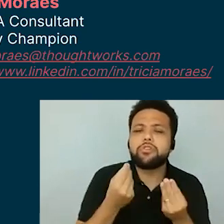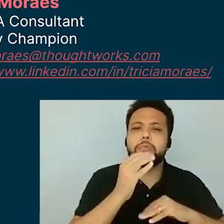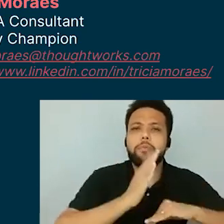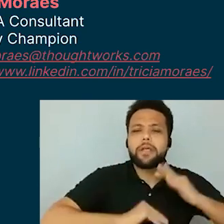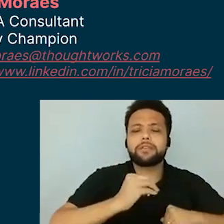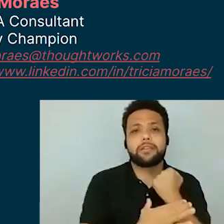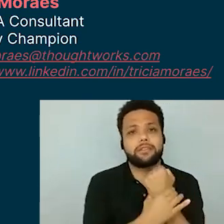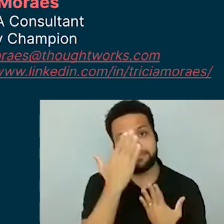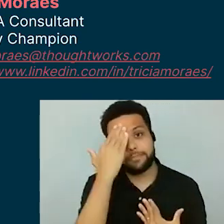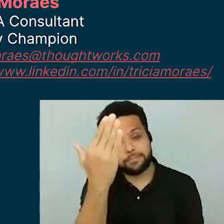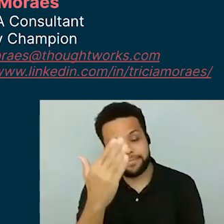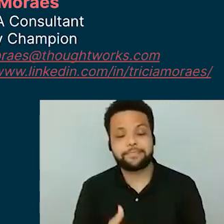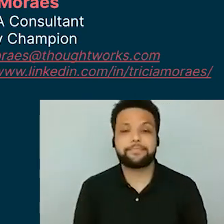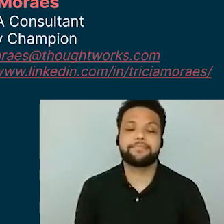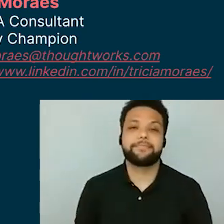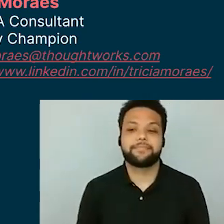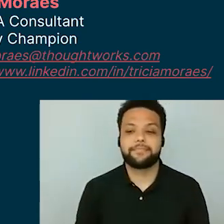Muito obrigada.